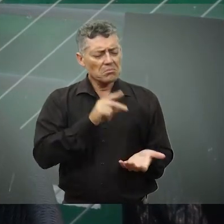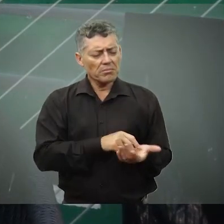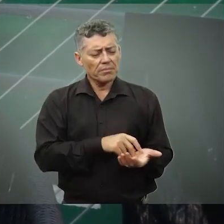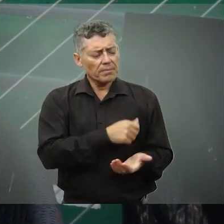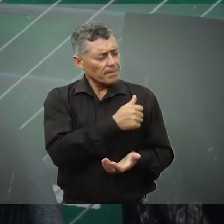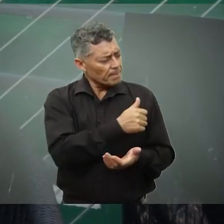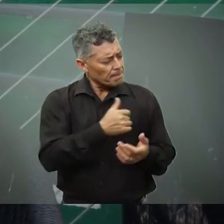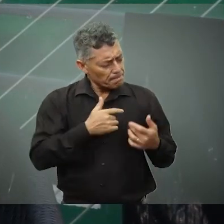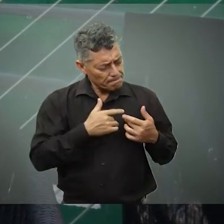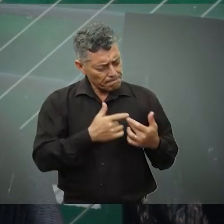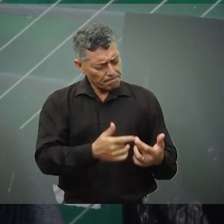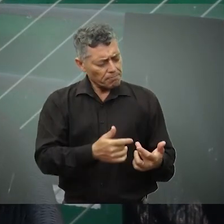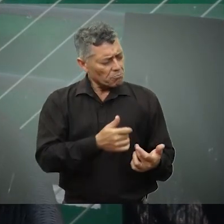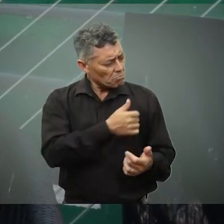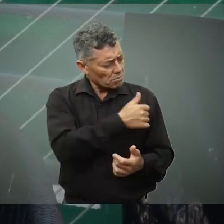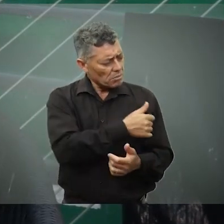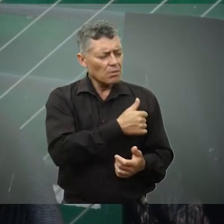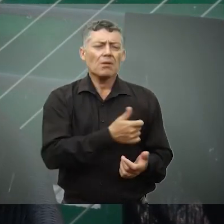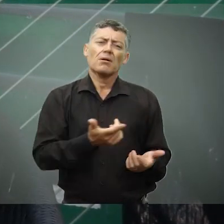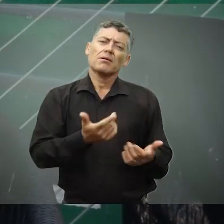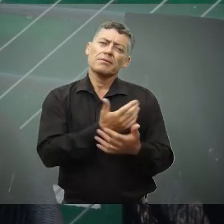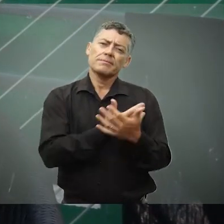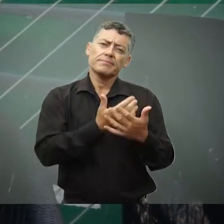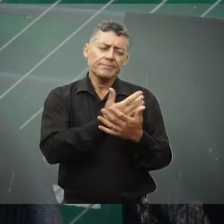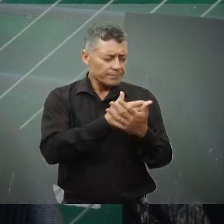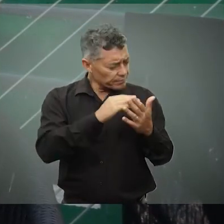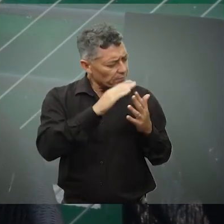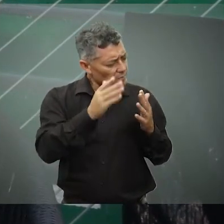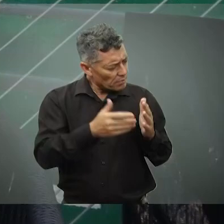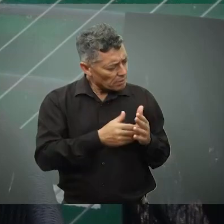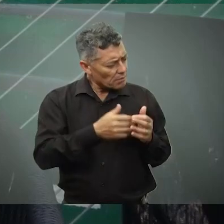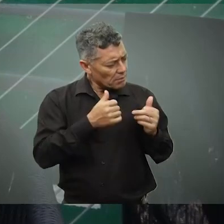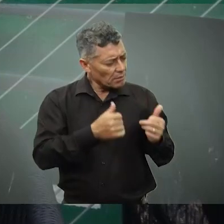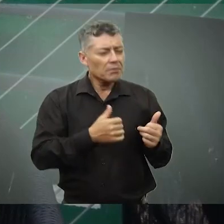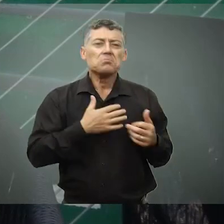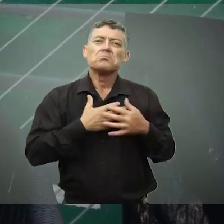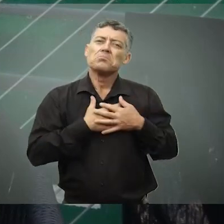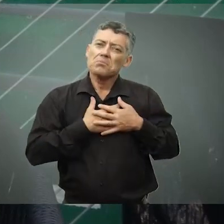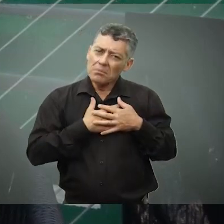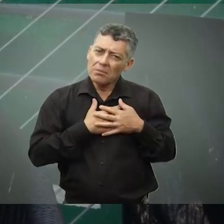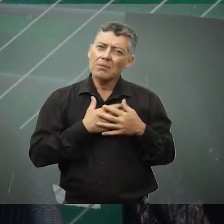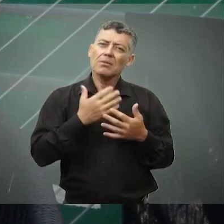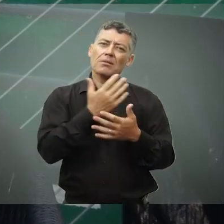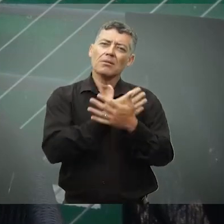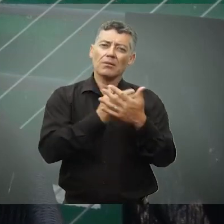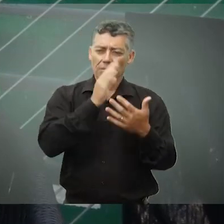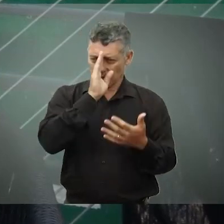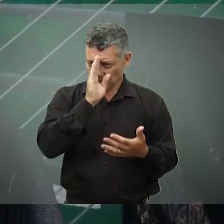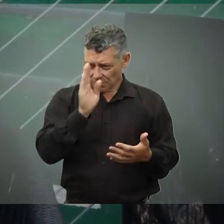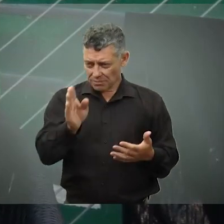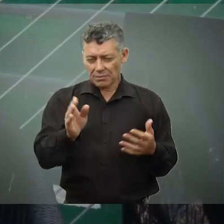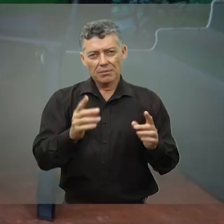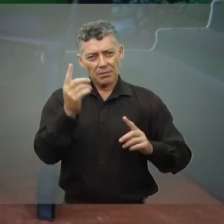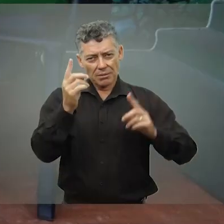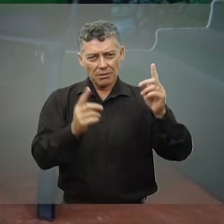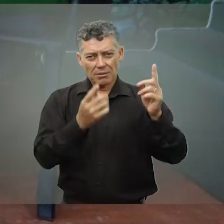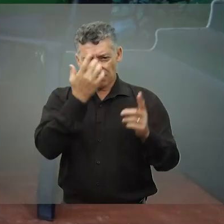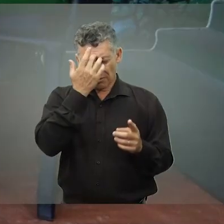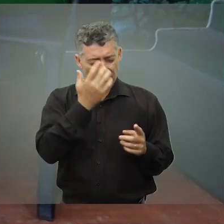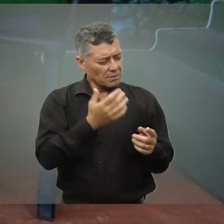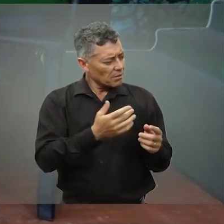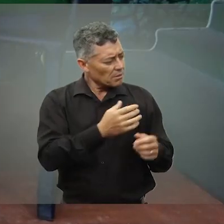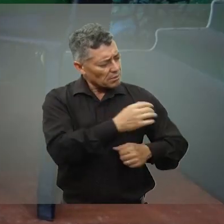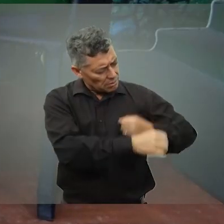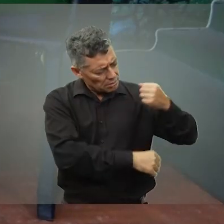se dedicar, realmente voltar à música, né, com tudo. E assim, a gente sabe que o seu forte é o carnaval, mas você também vai abrir sua agenda pro ano todo.